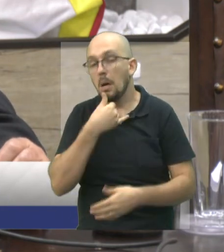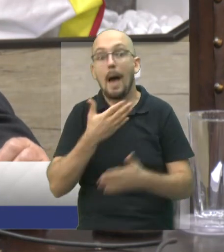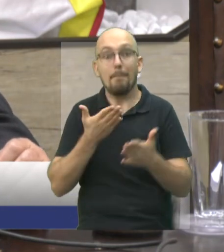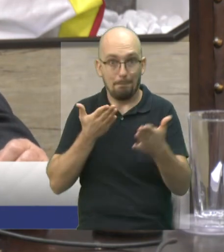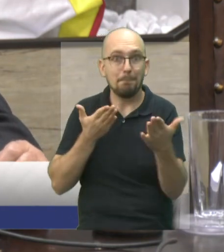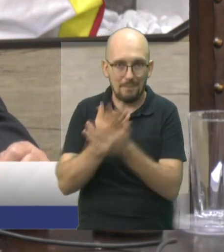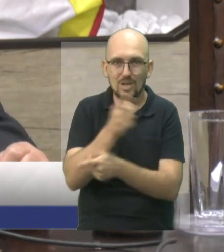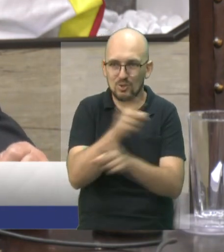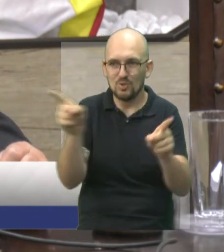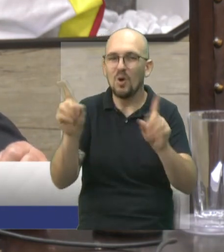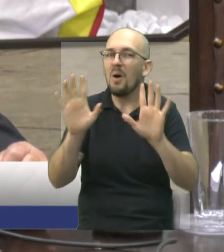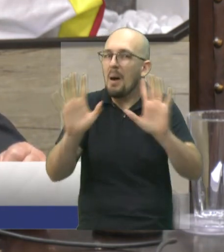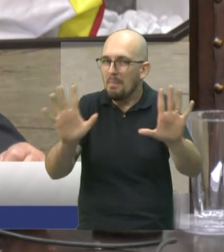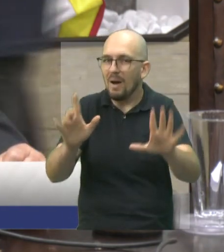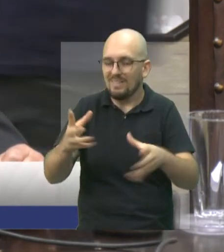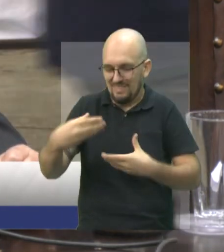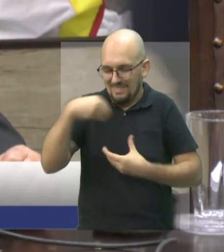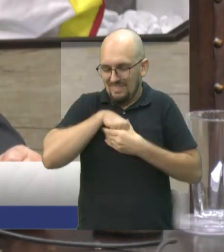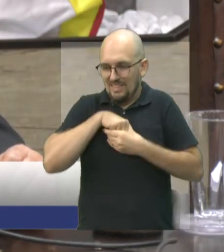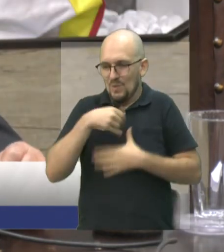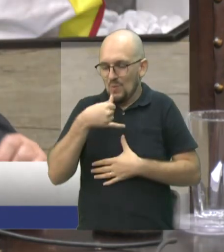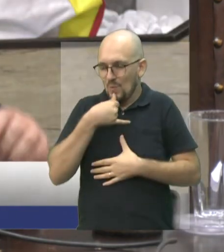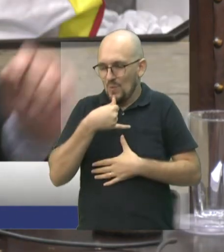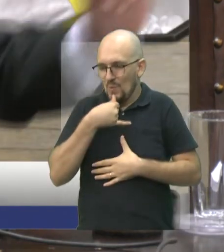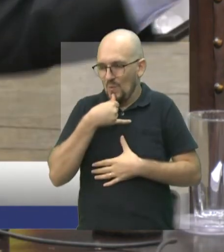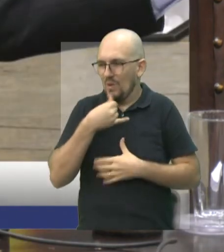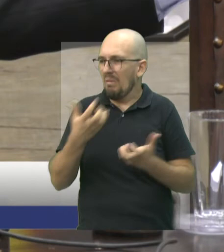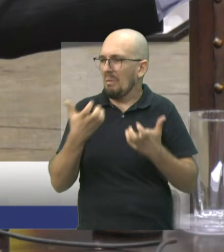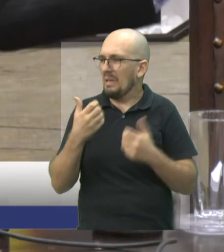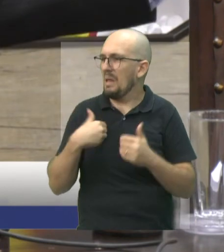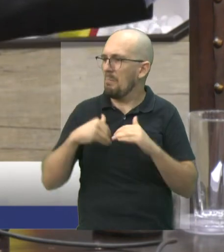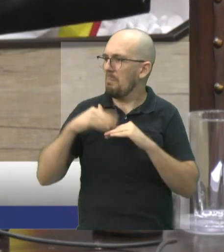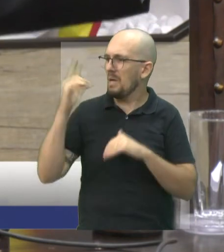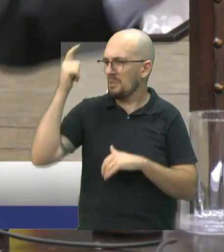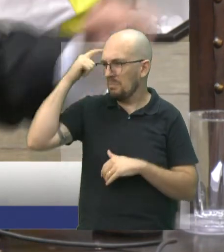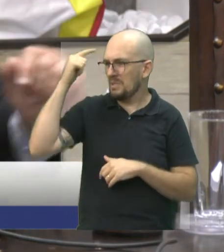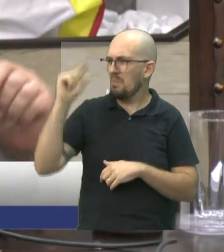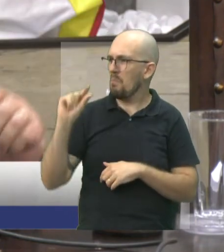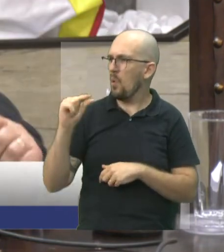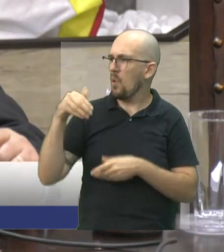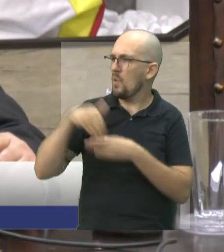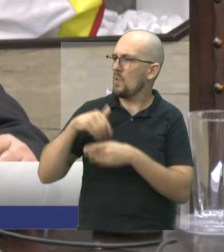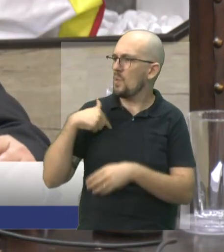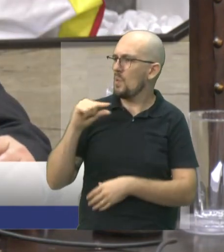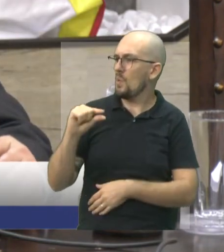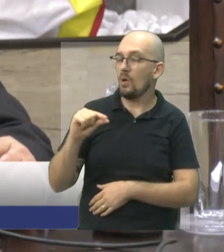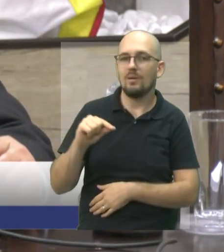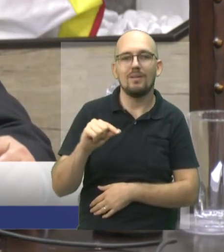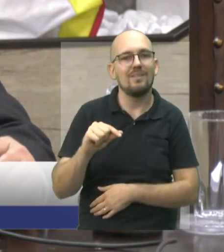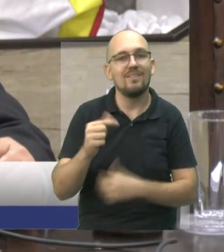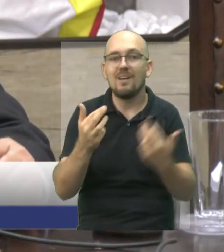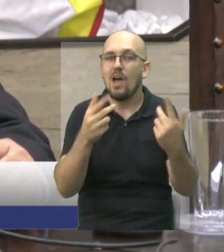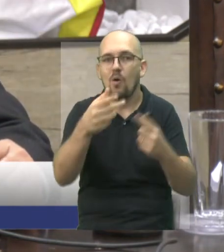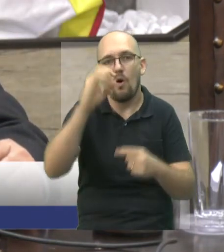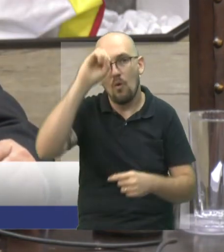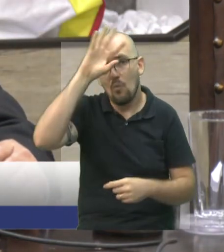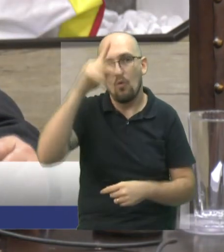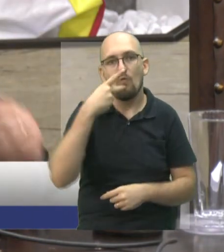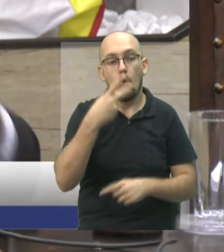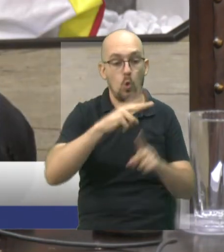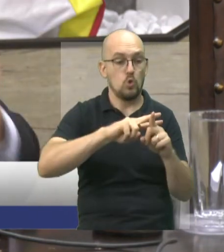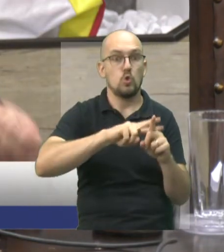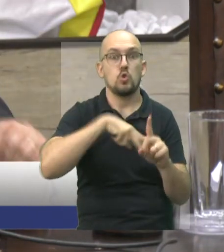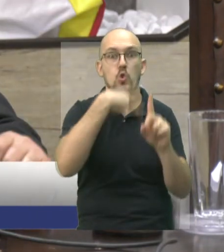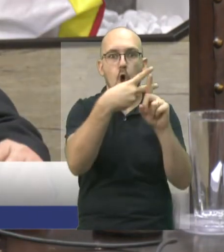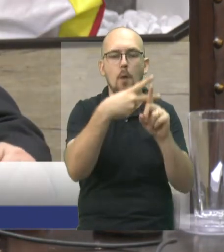que tinham certeza que iam ter muito mais votos. Mesmo o Moretti falando do dobro de voto deles, até ele,